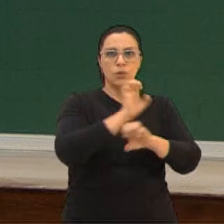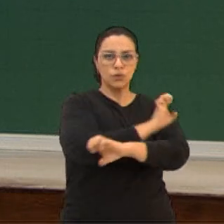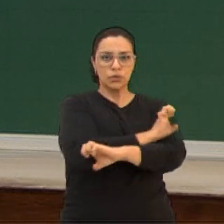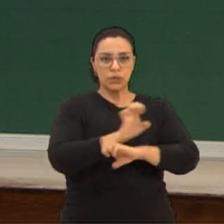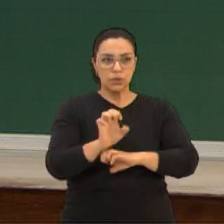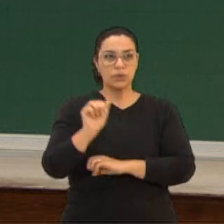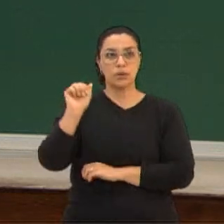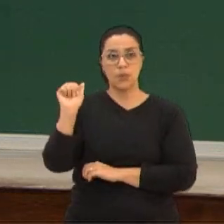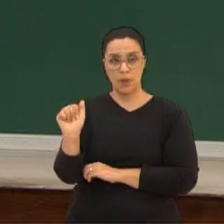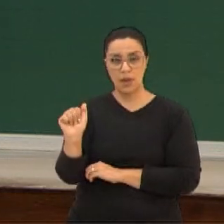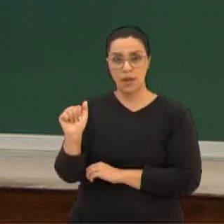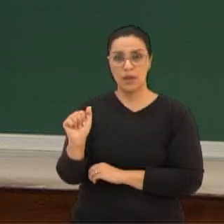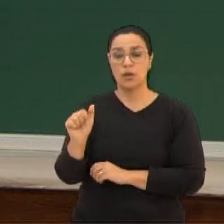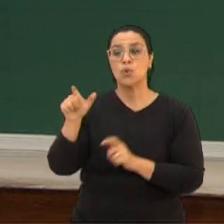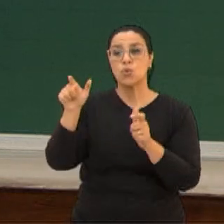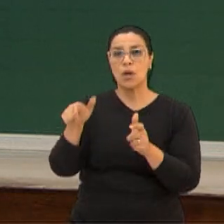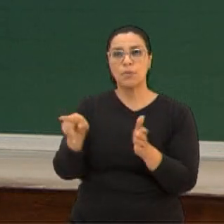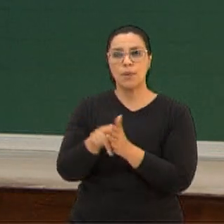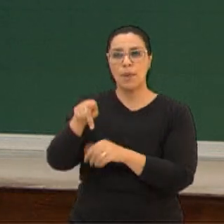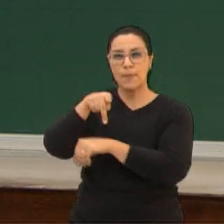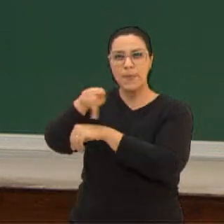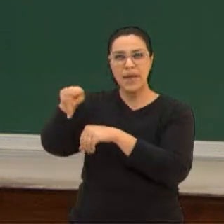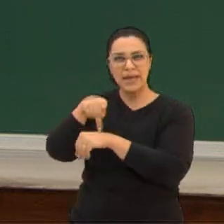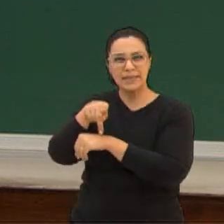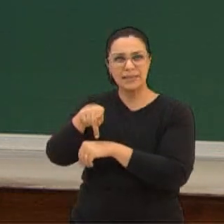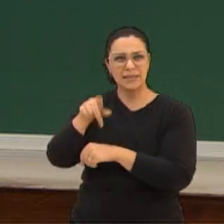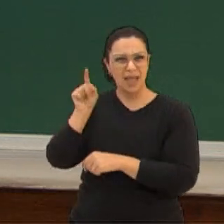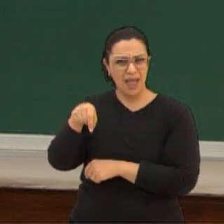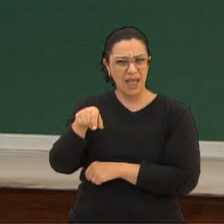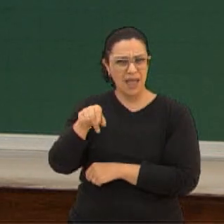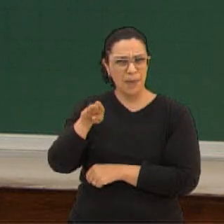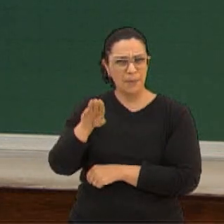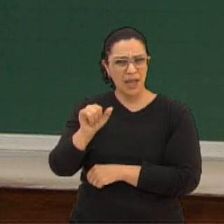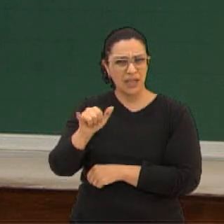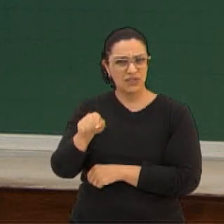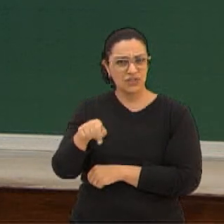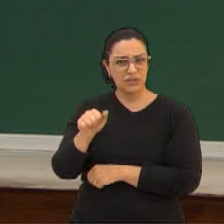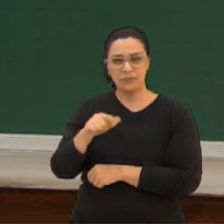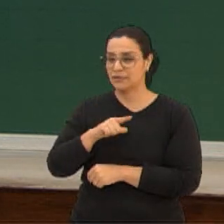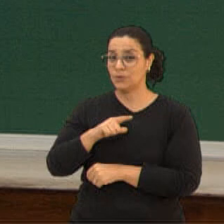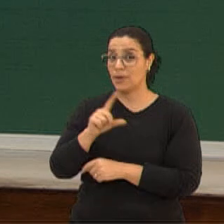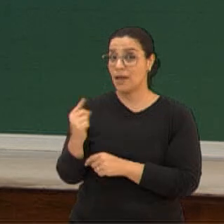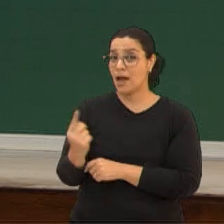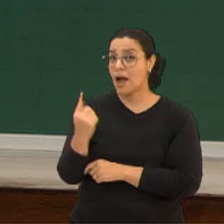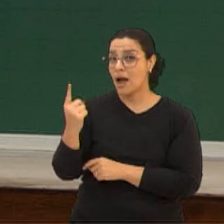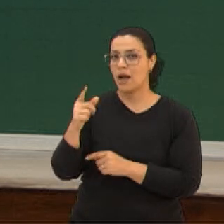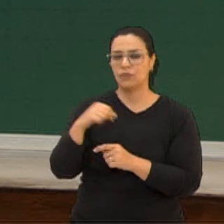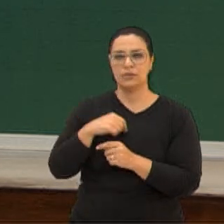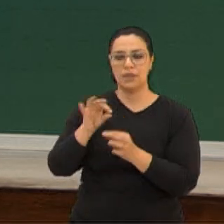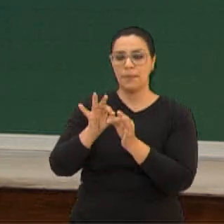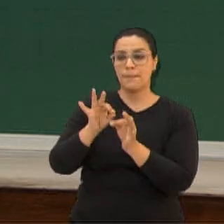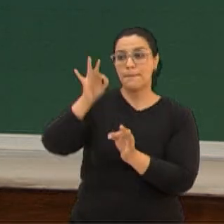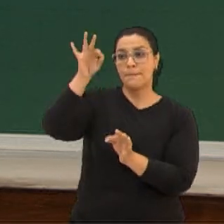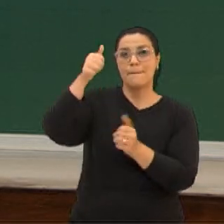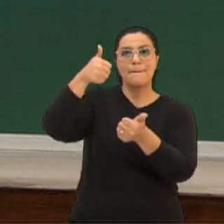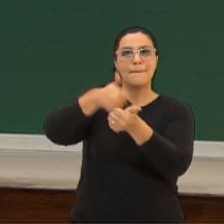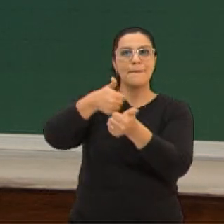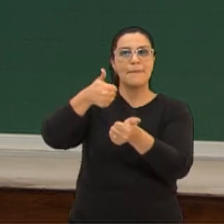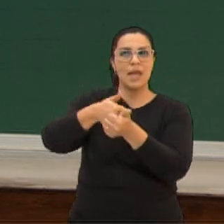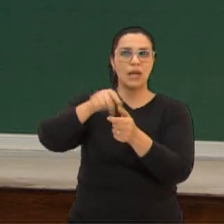Então a letra A, ó, posição desses países em baixas latitudes. Está errada, porque esses países nórdicos eles estão em